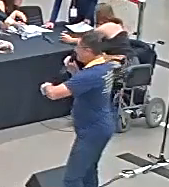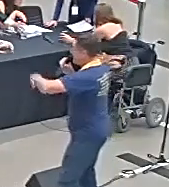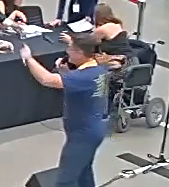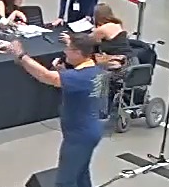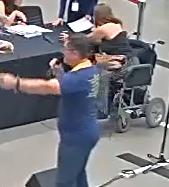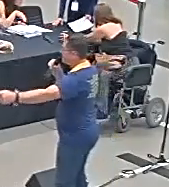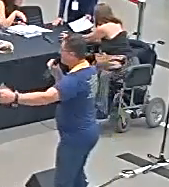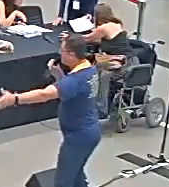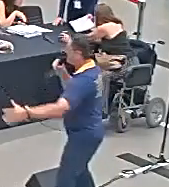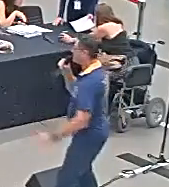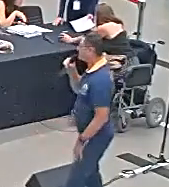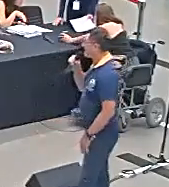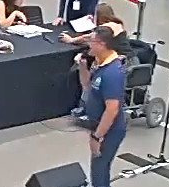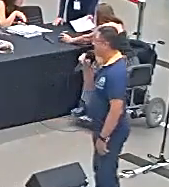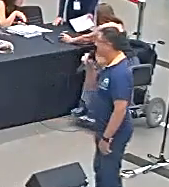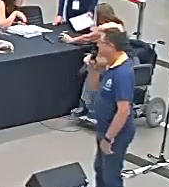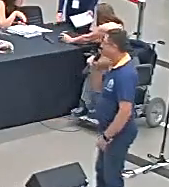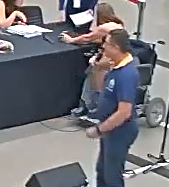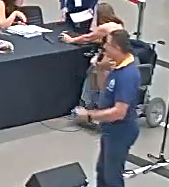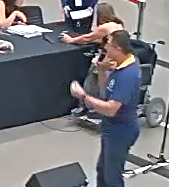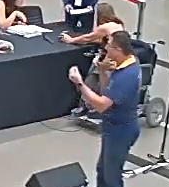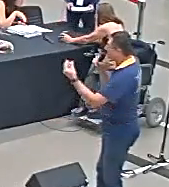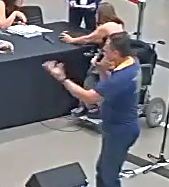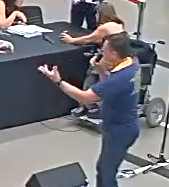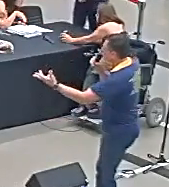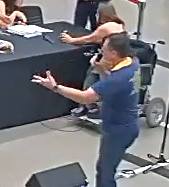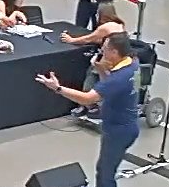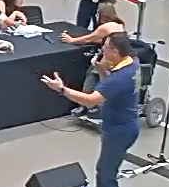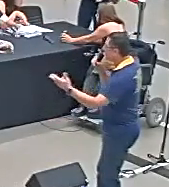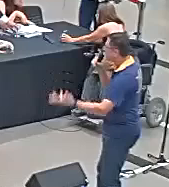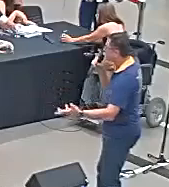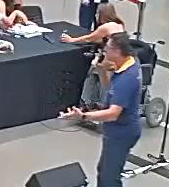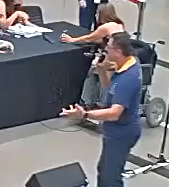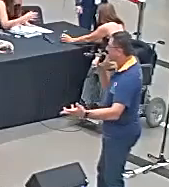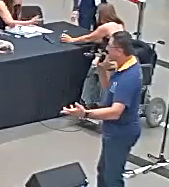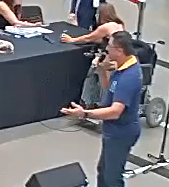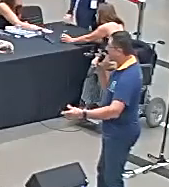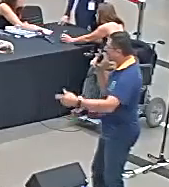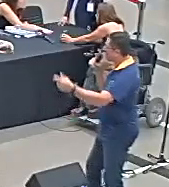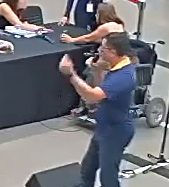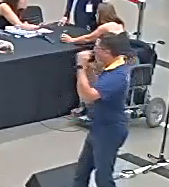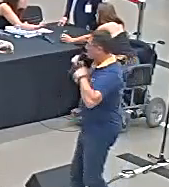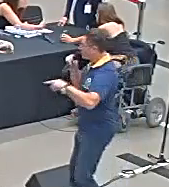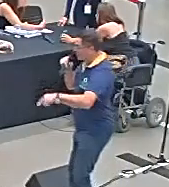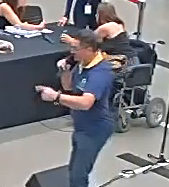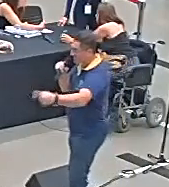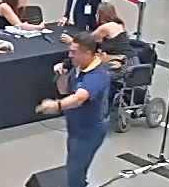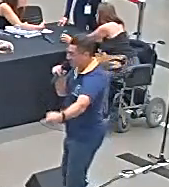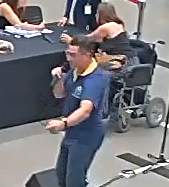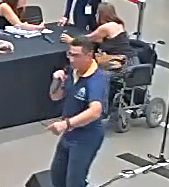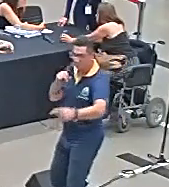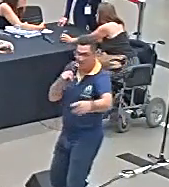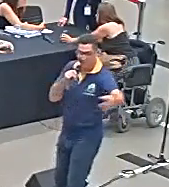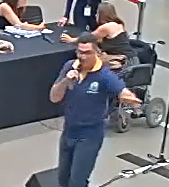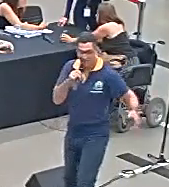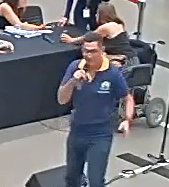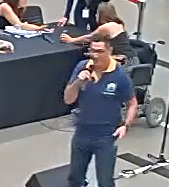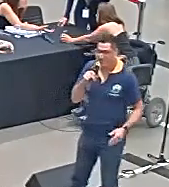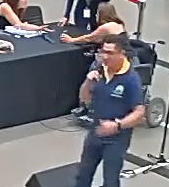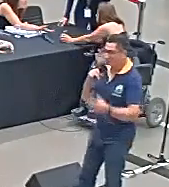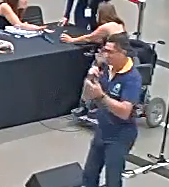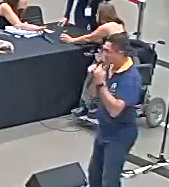contar até 100 ela sabe então assim que segundo grau é esse aí O o psicólogo avalia os